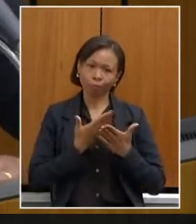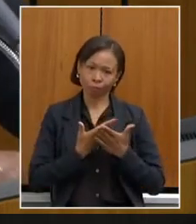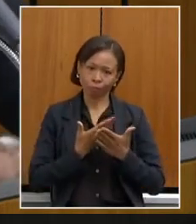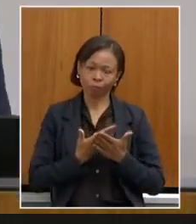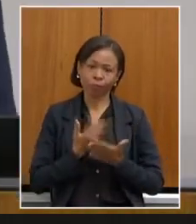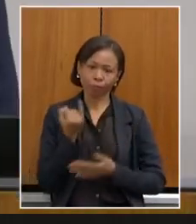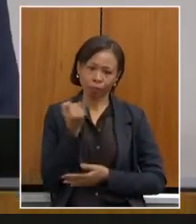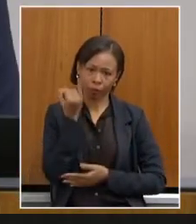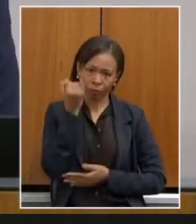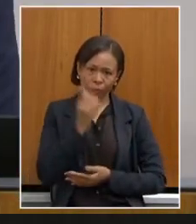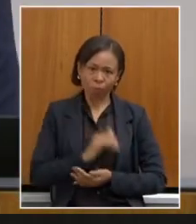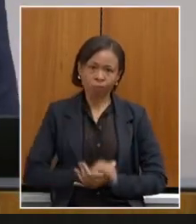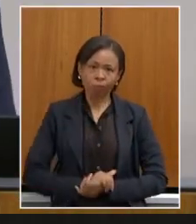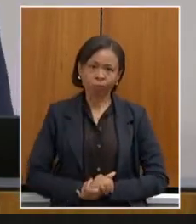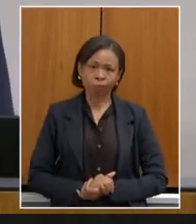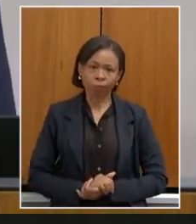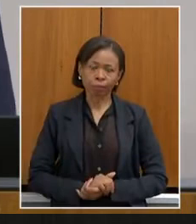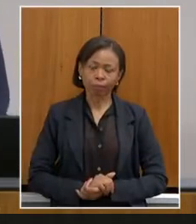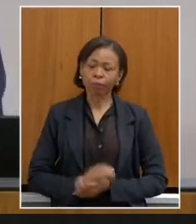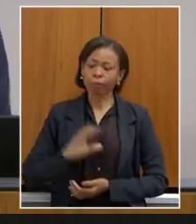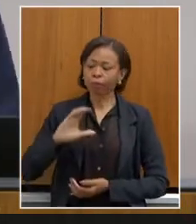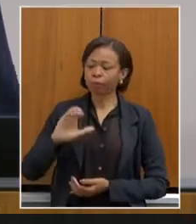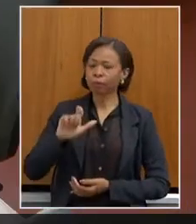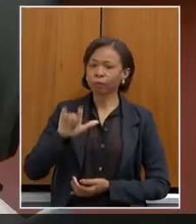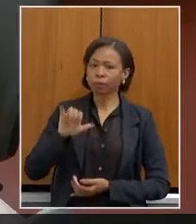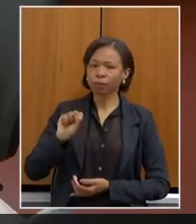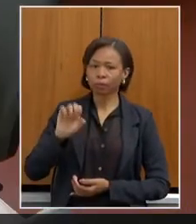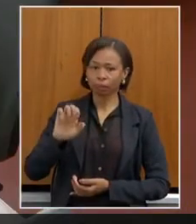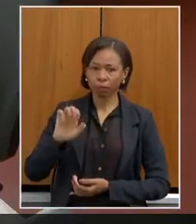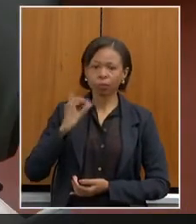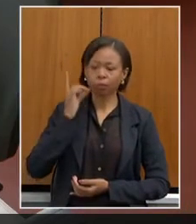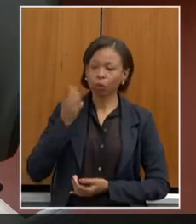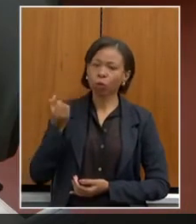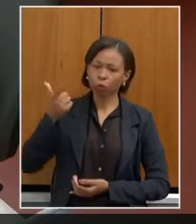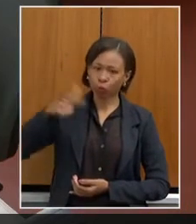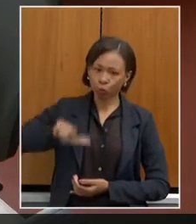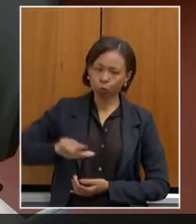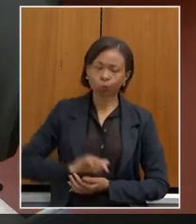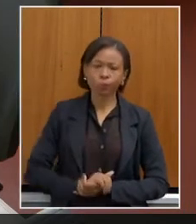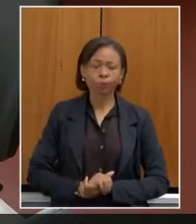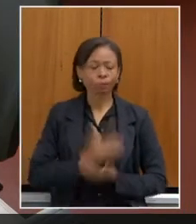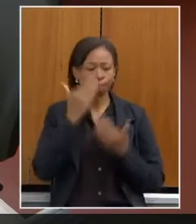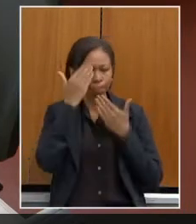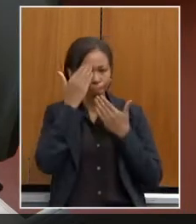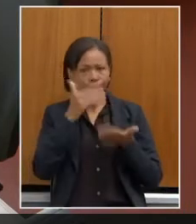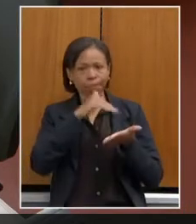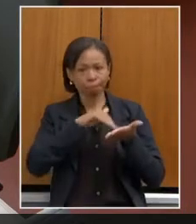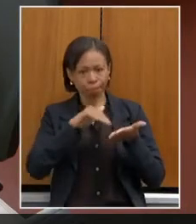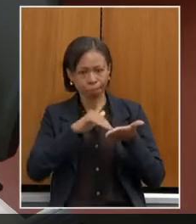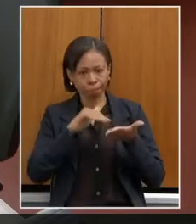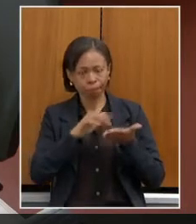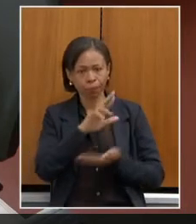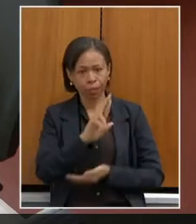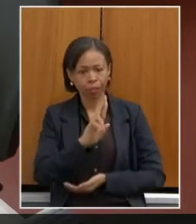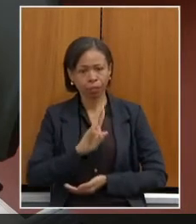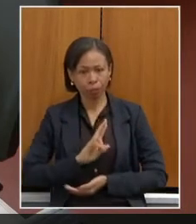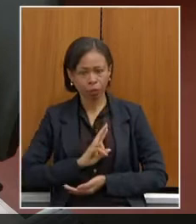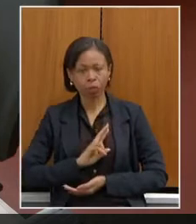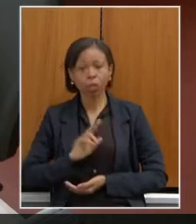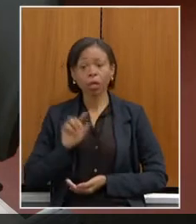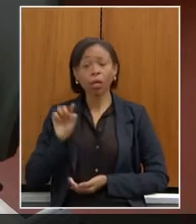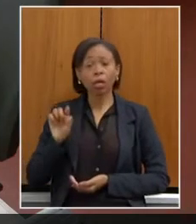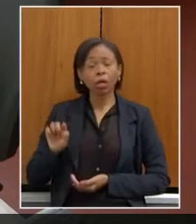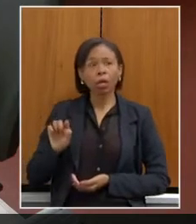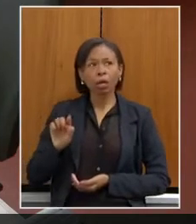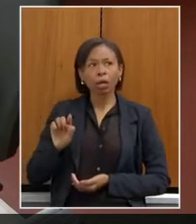eu devolvo a palavra a deputada Celise obrigada secretário a minha colega deputada